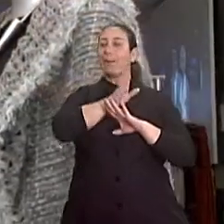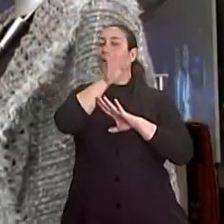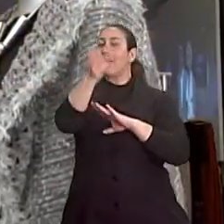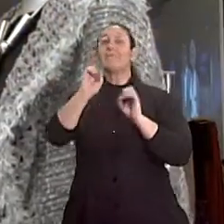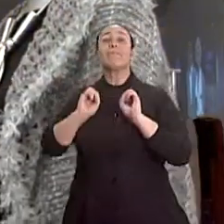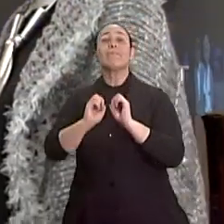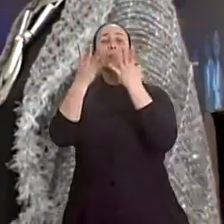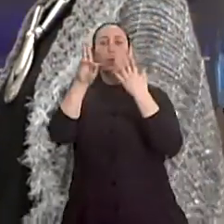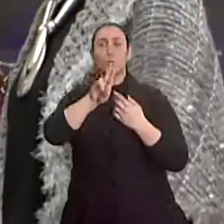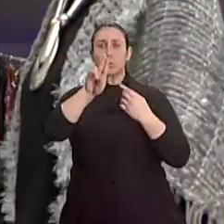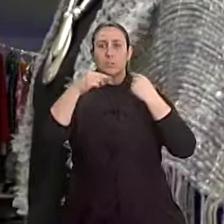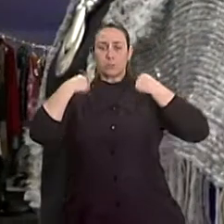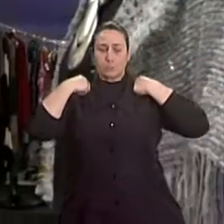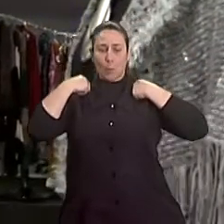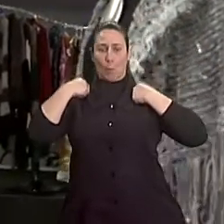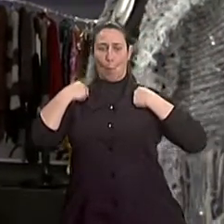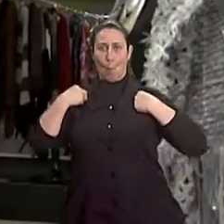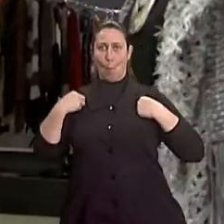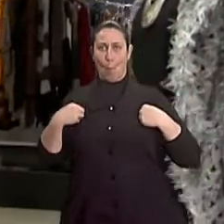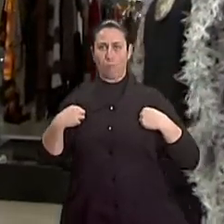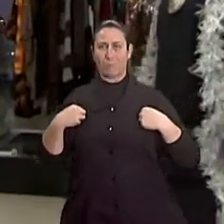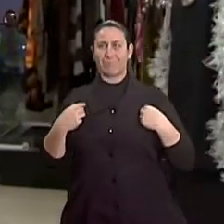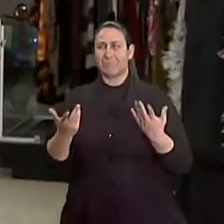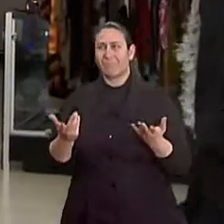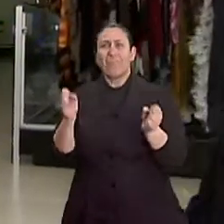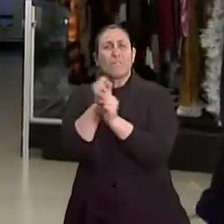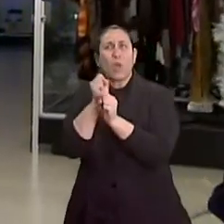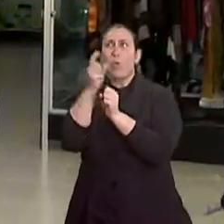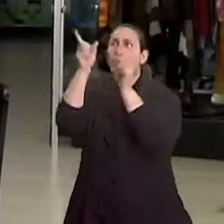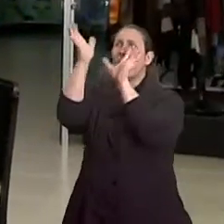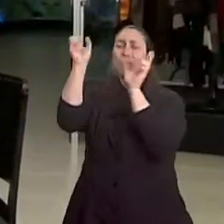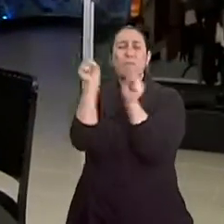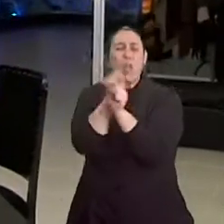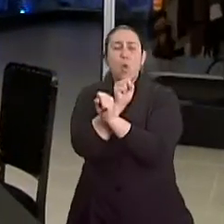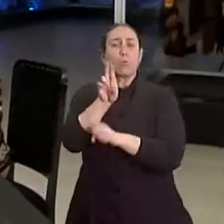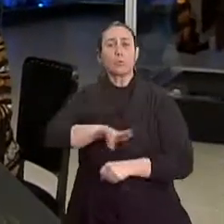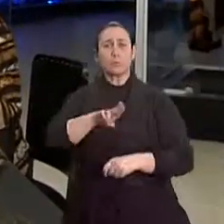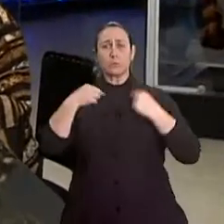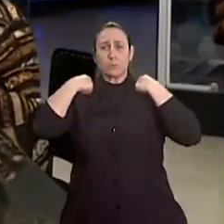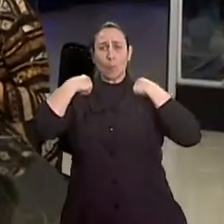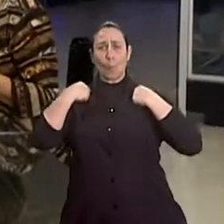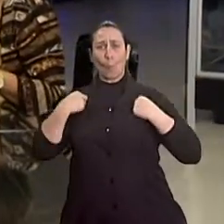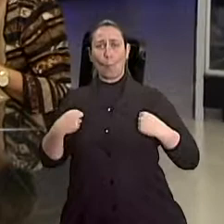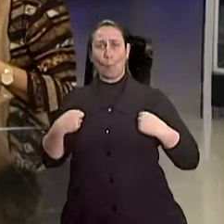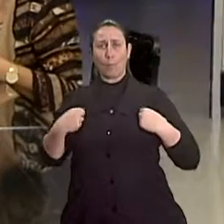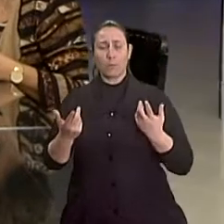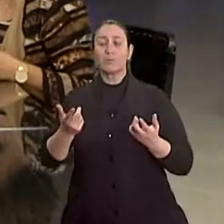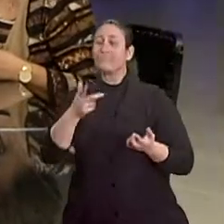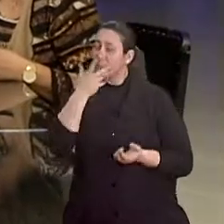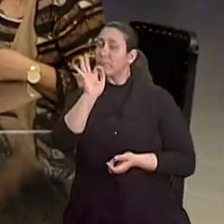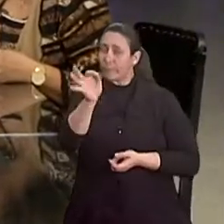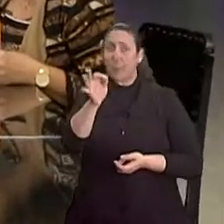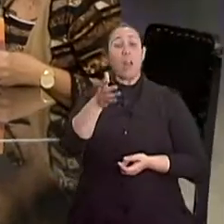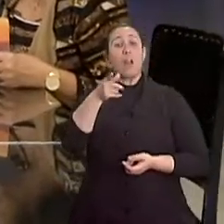que caia no inverno. Ah, eu já vi isso. É um absurdo. E assim, ó, agora mesmo, nós estamos numa estação que está